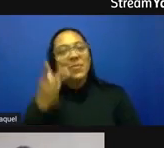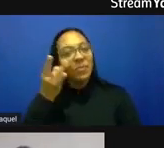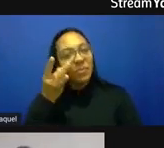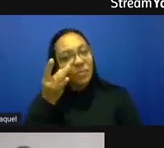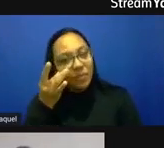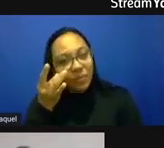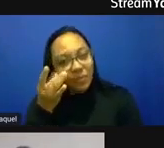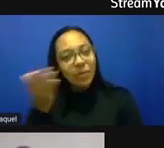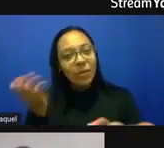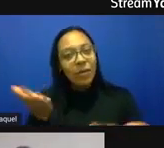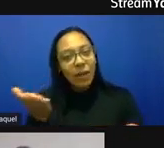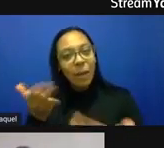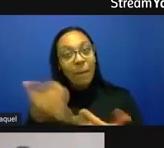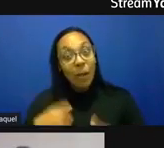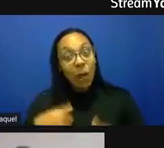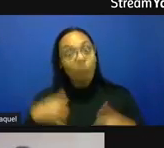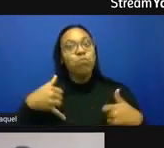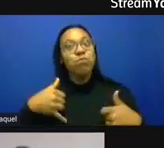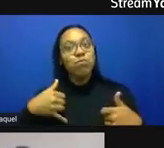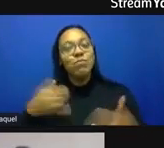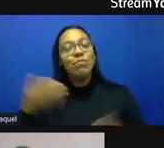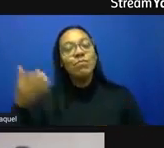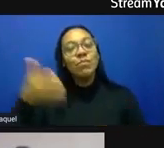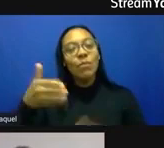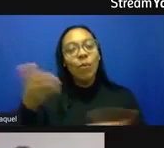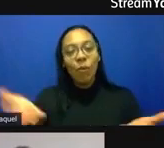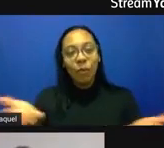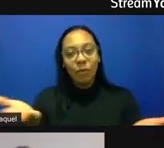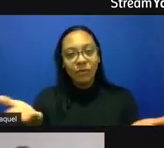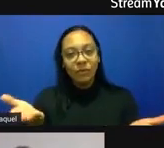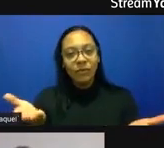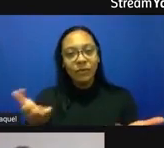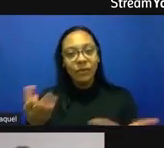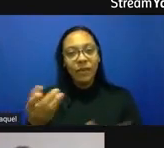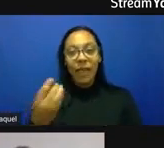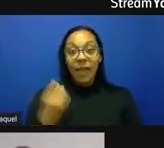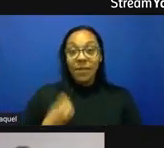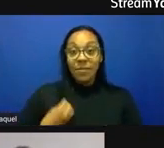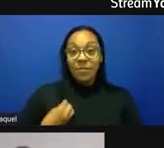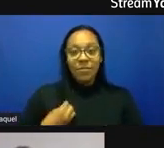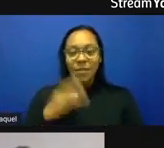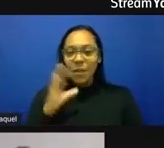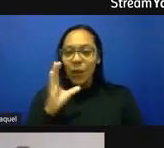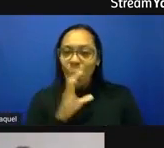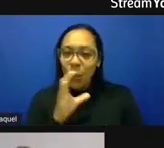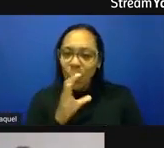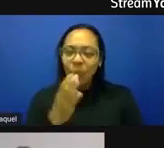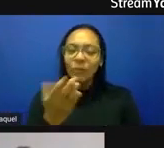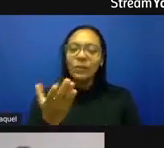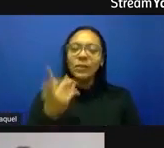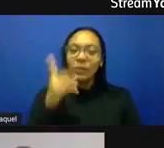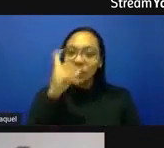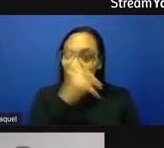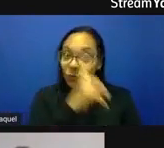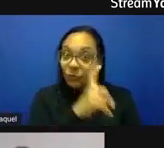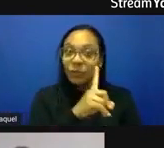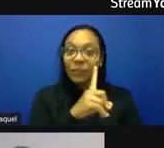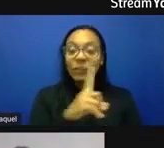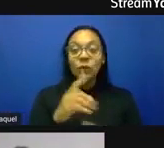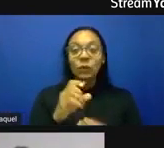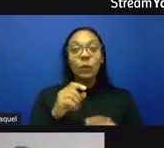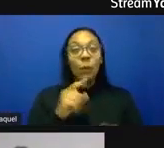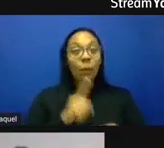pela coragem de estar aqui com a gente. A vida está muito corrida, especialmente nesses tempos de pandemia, que tudo acontece